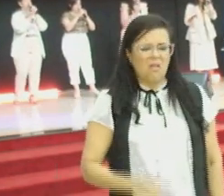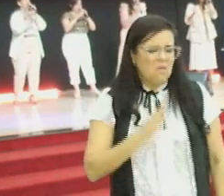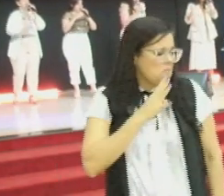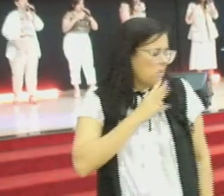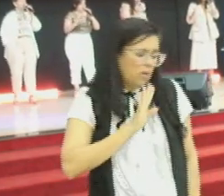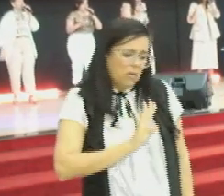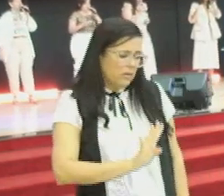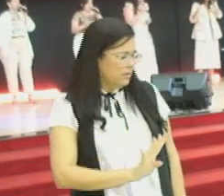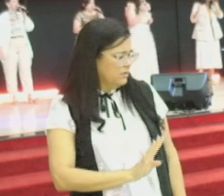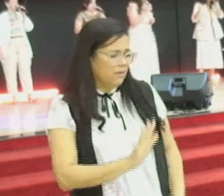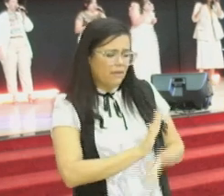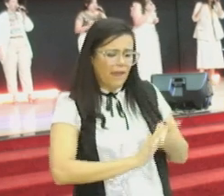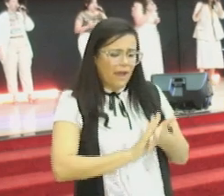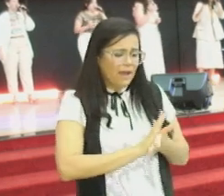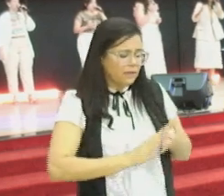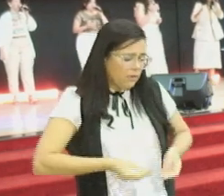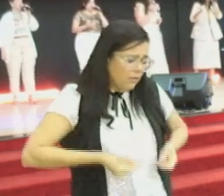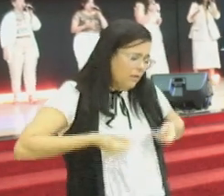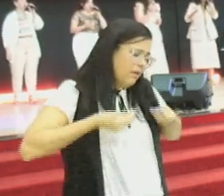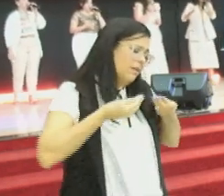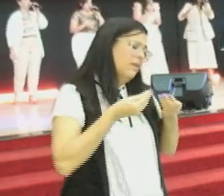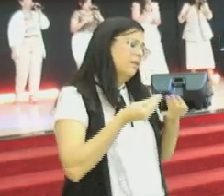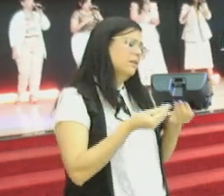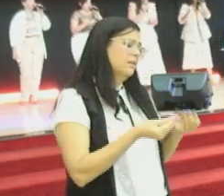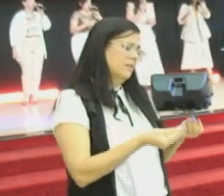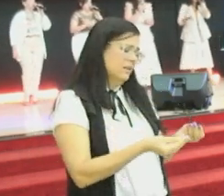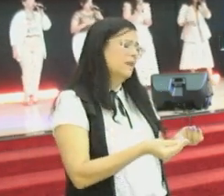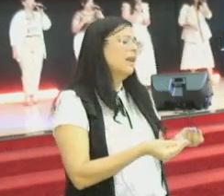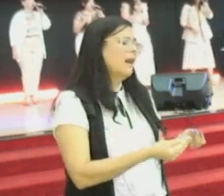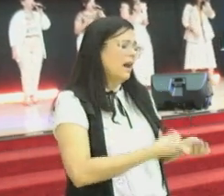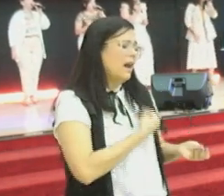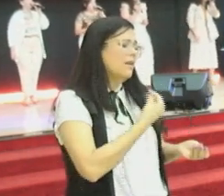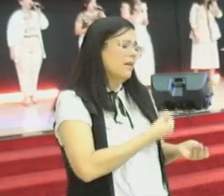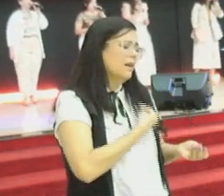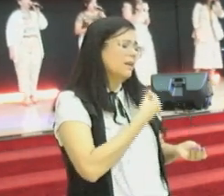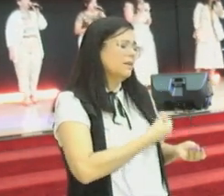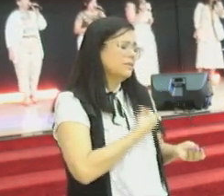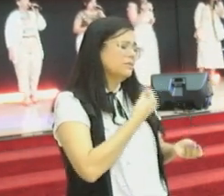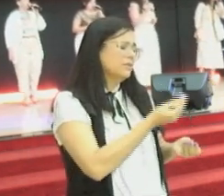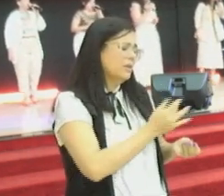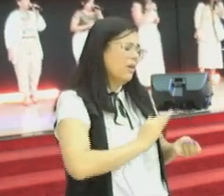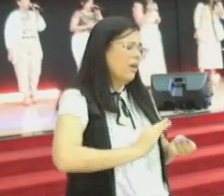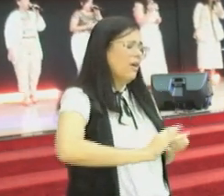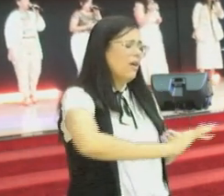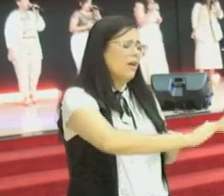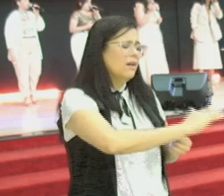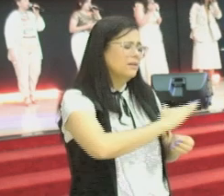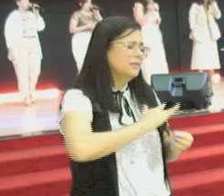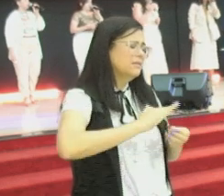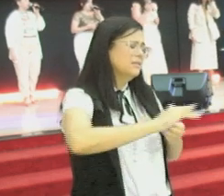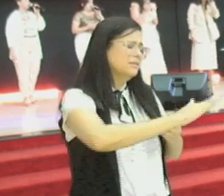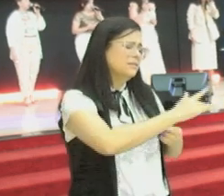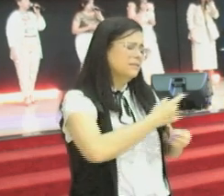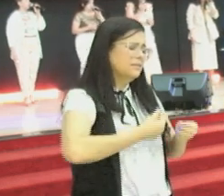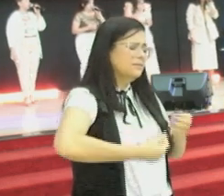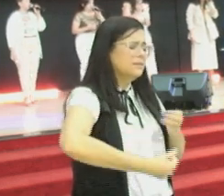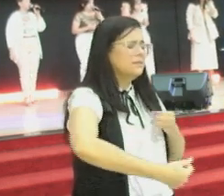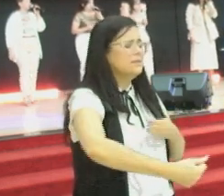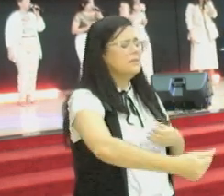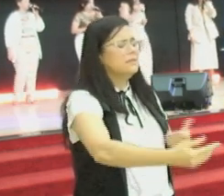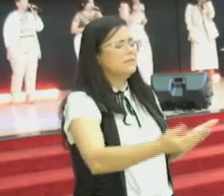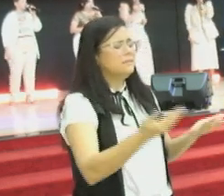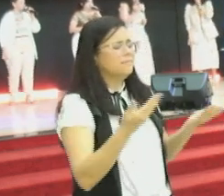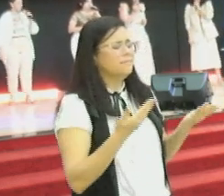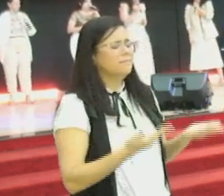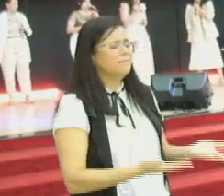conheceu e me ofereceu uma água que jorra sem